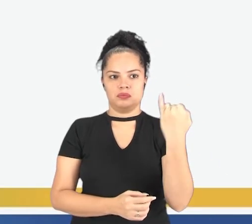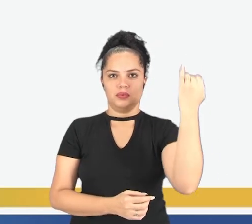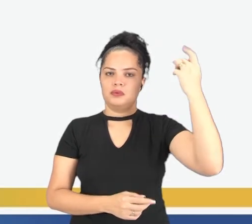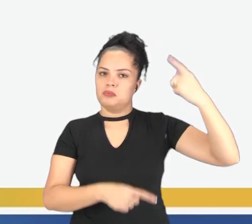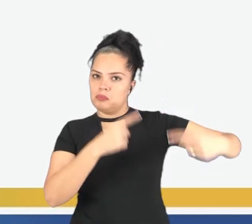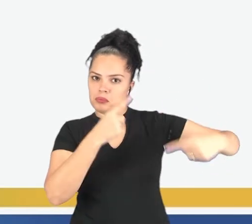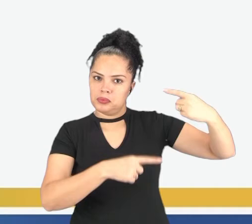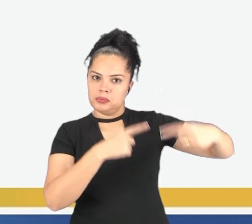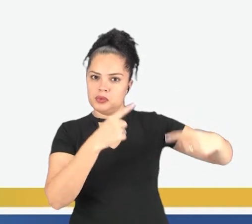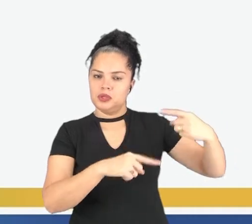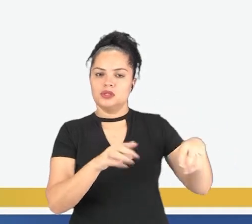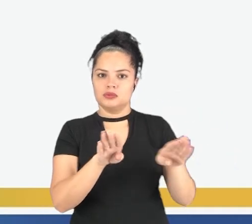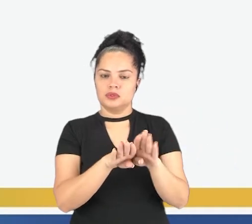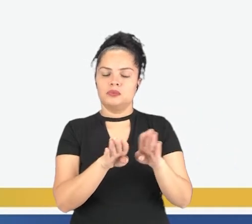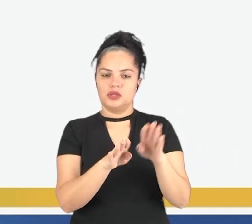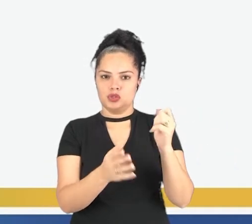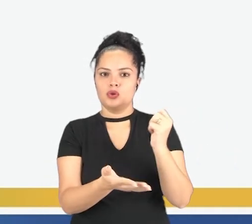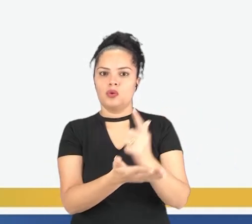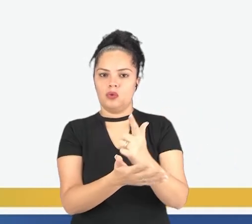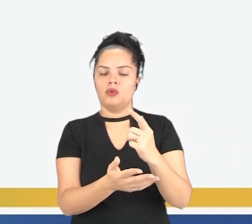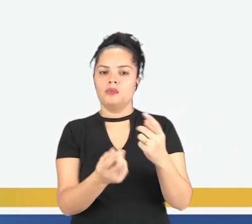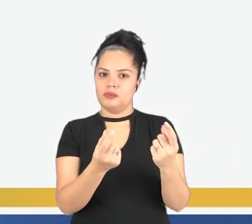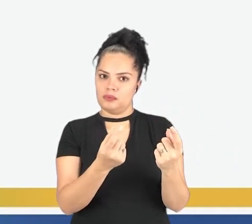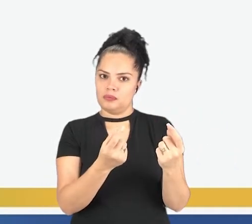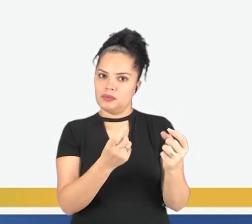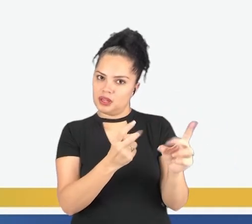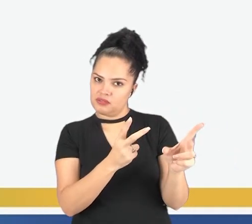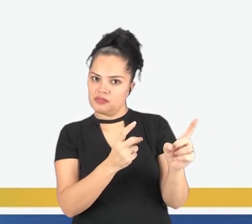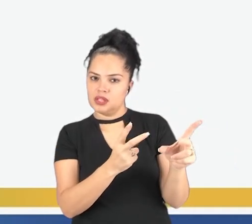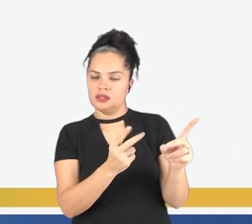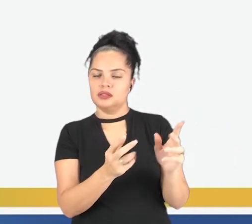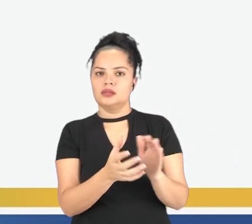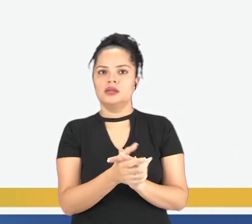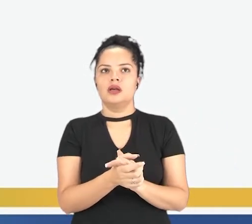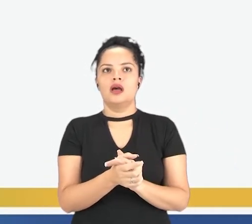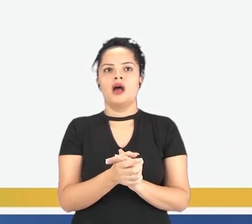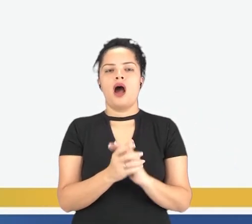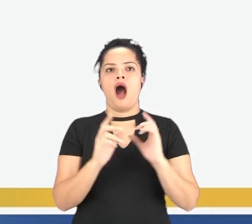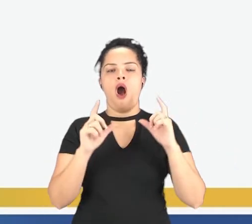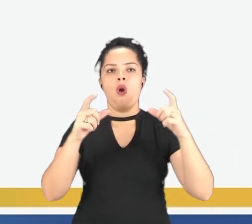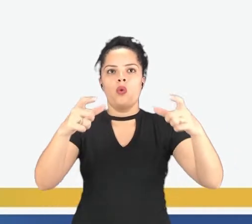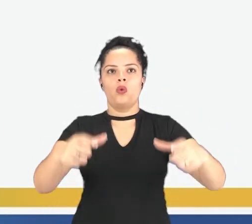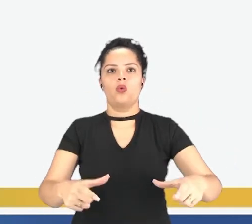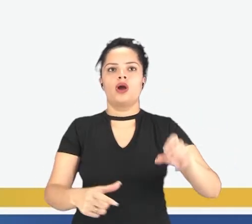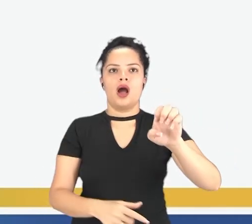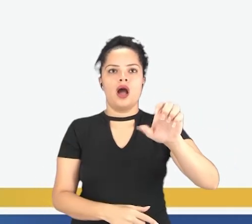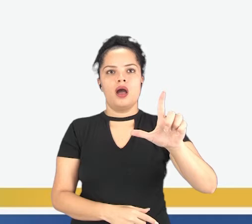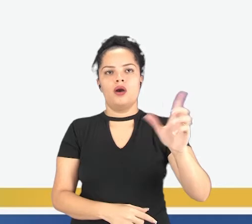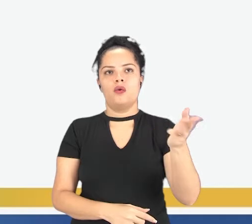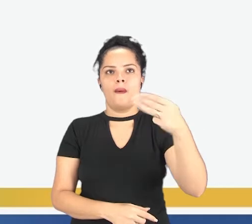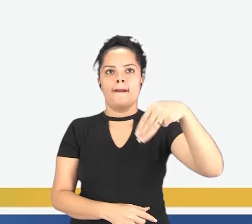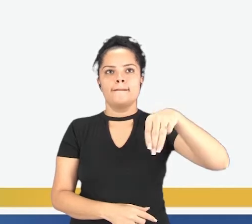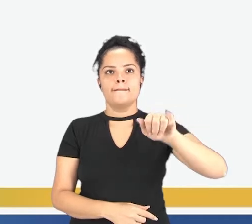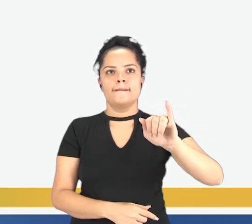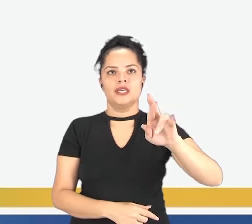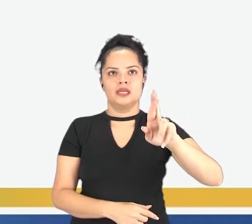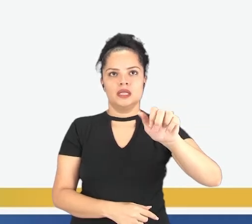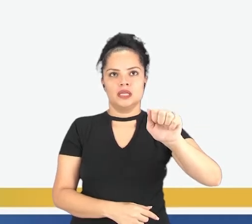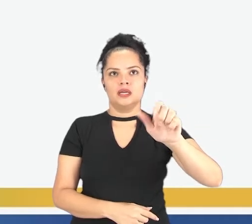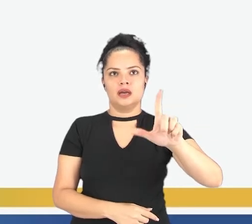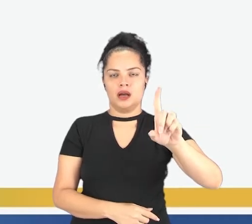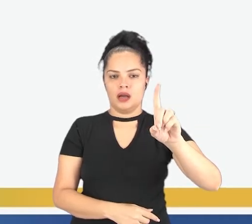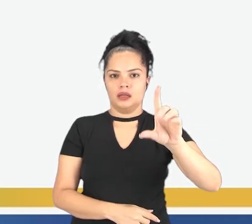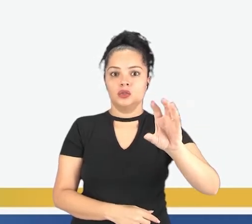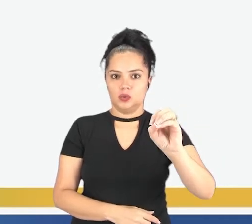comercial. Aqui vamos ter El Mirador, né? Que é uma cidade, ou seja, a cidade de El Mirador, cujas grandes pirâmides